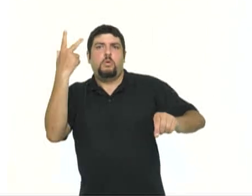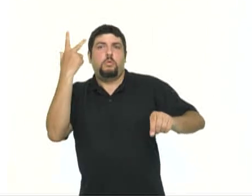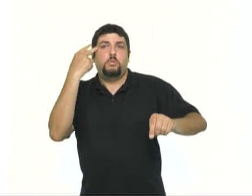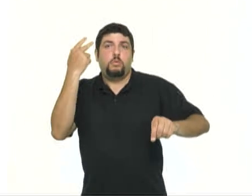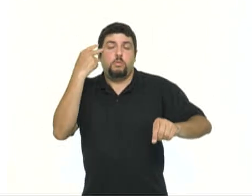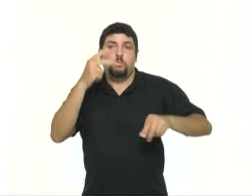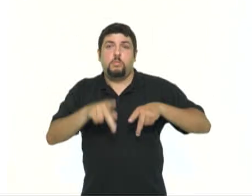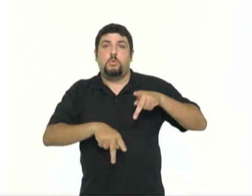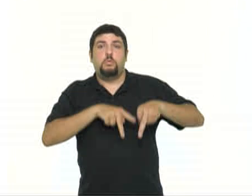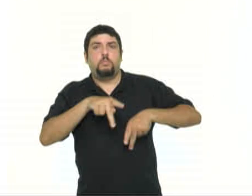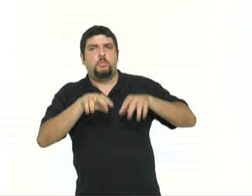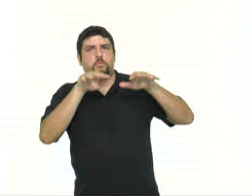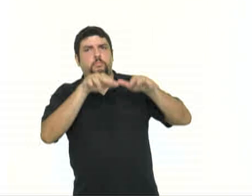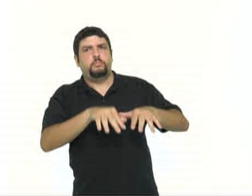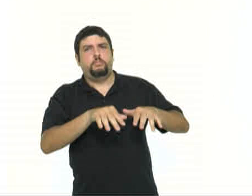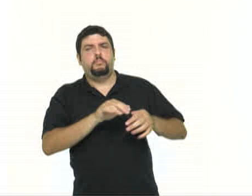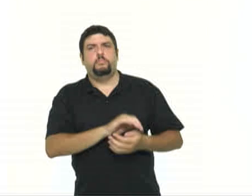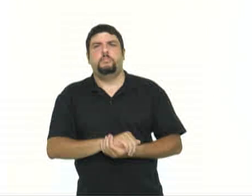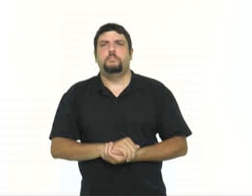pela população.